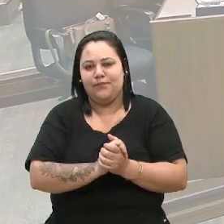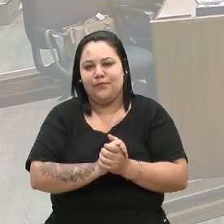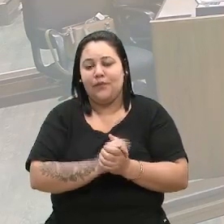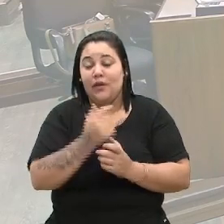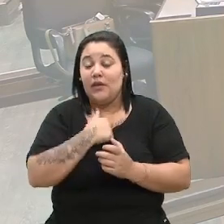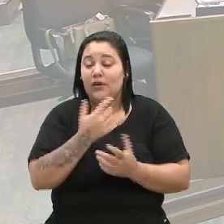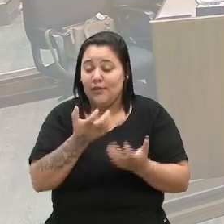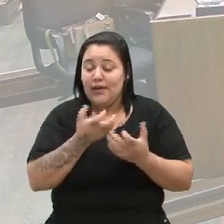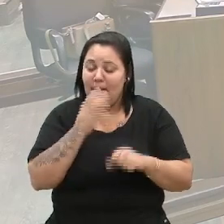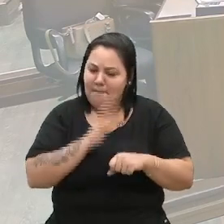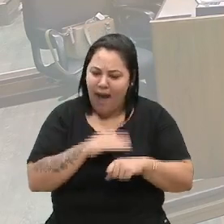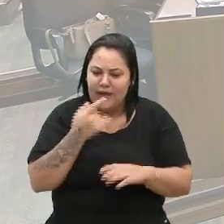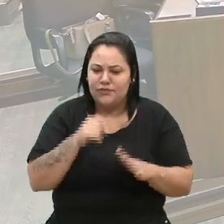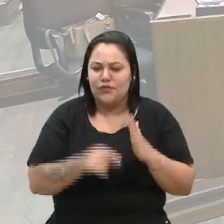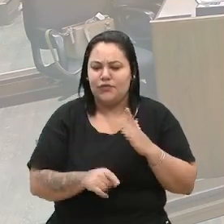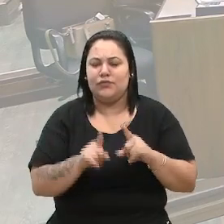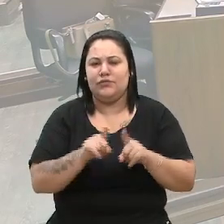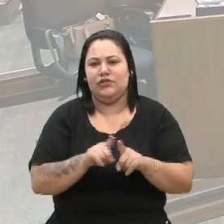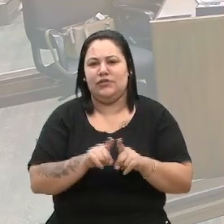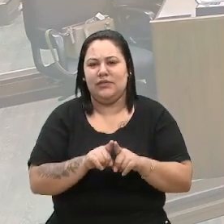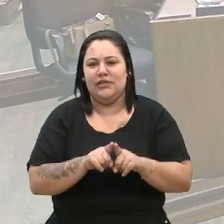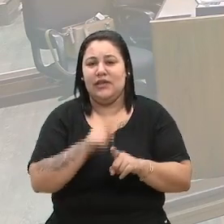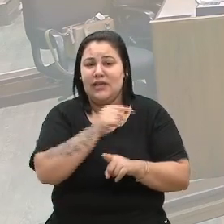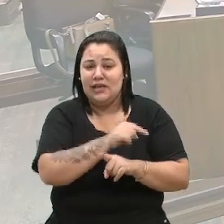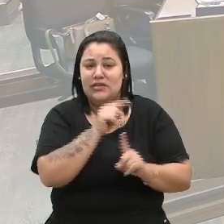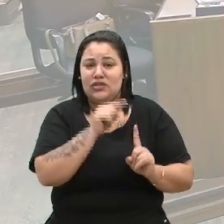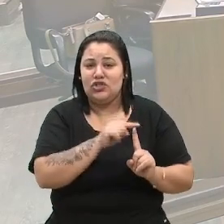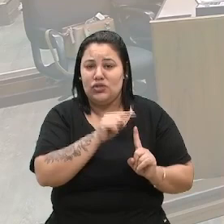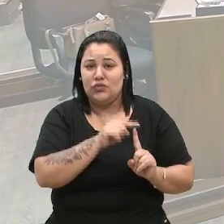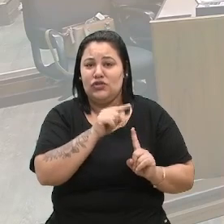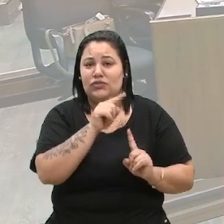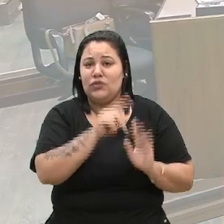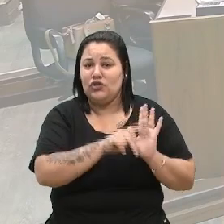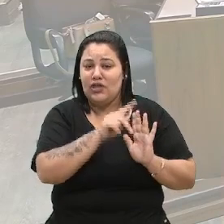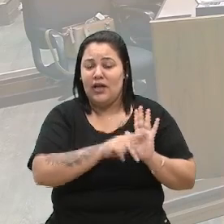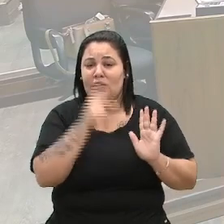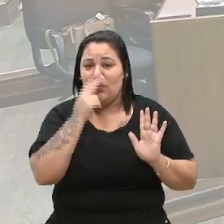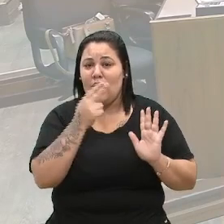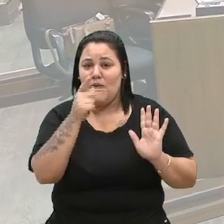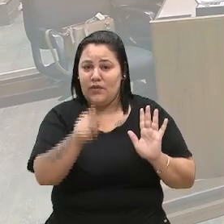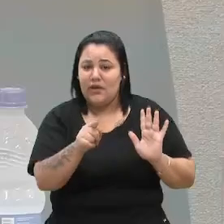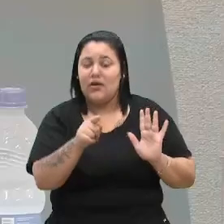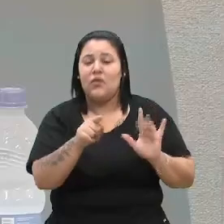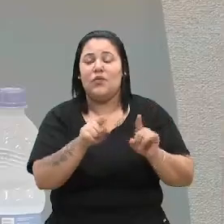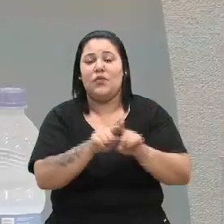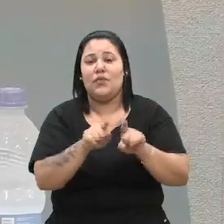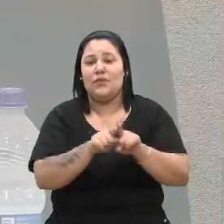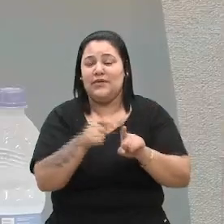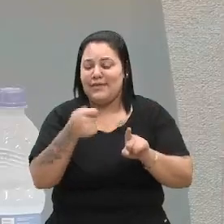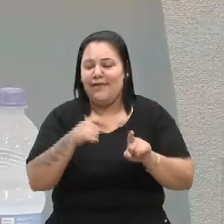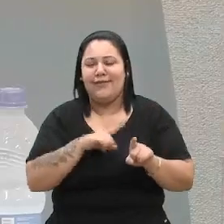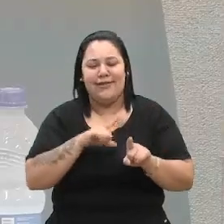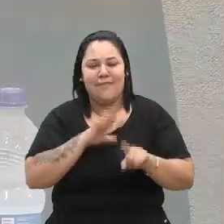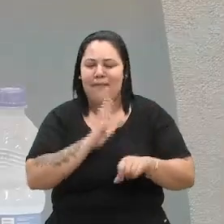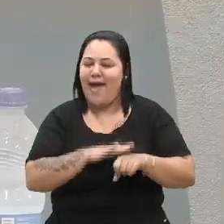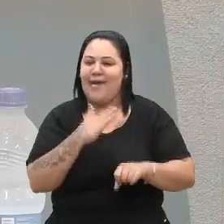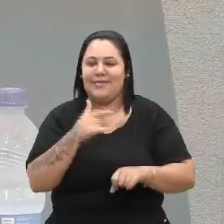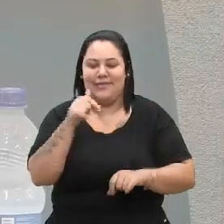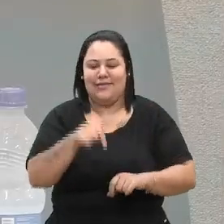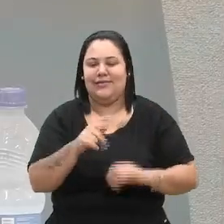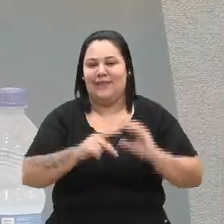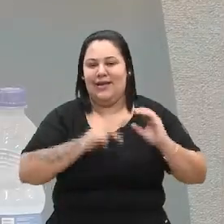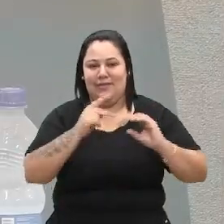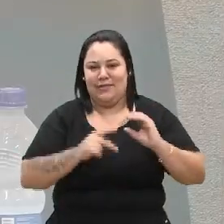longe. Trabalhos como esse, projetos como esse, deveriam surgir mais vezes nessa casa